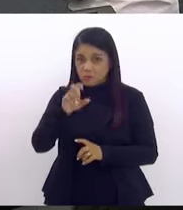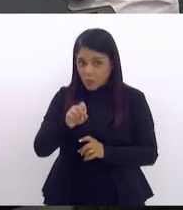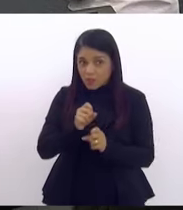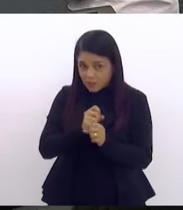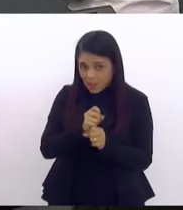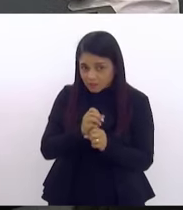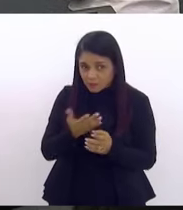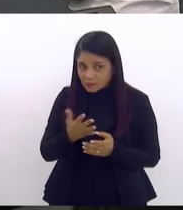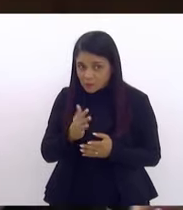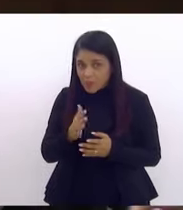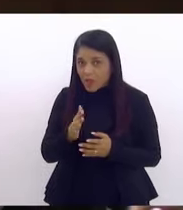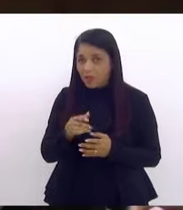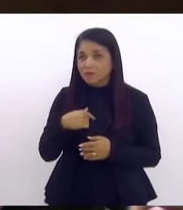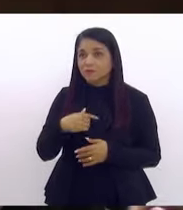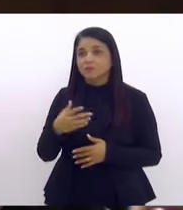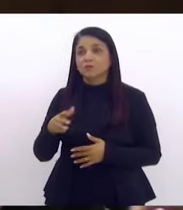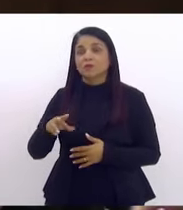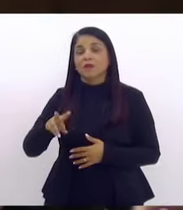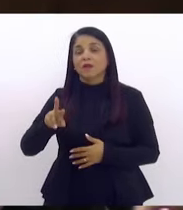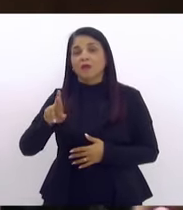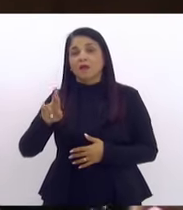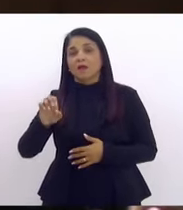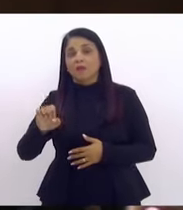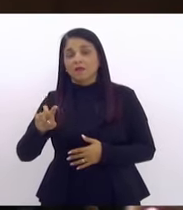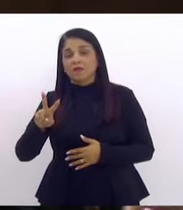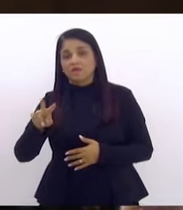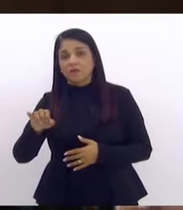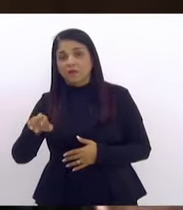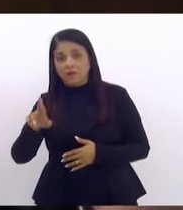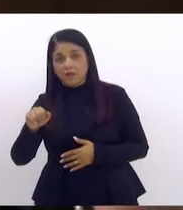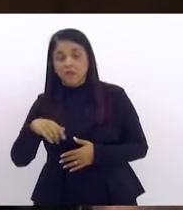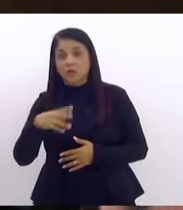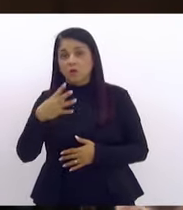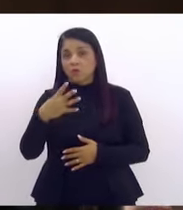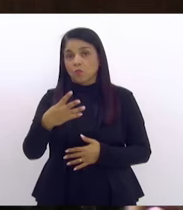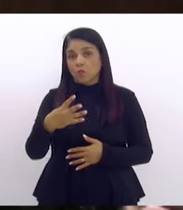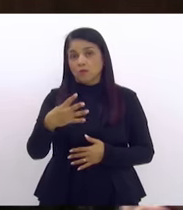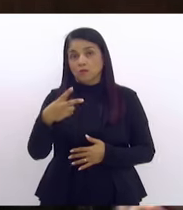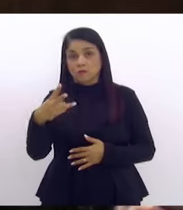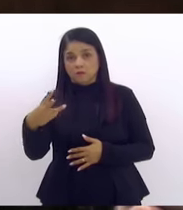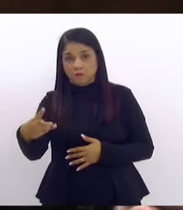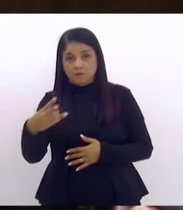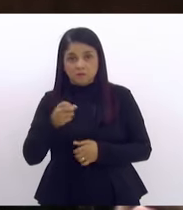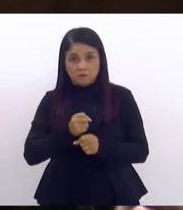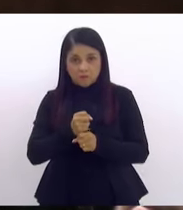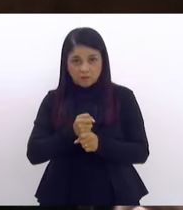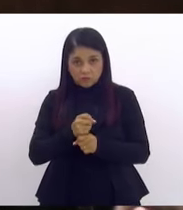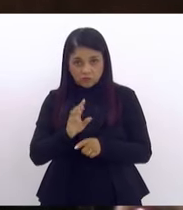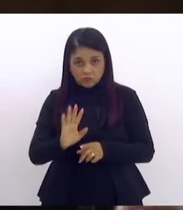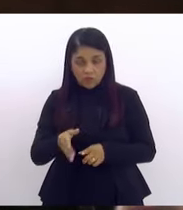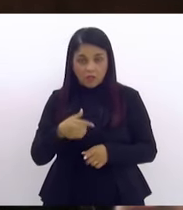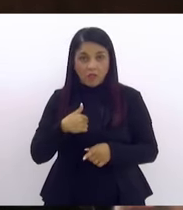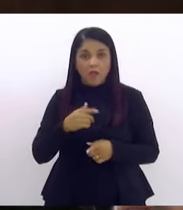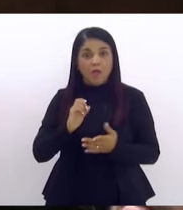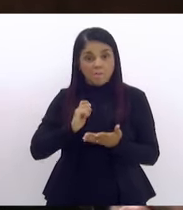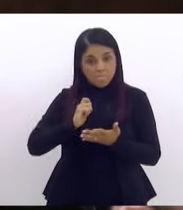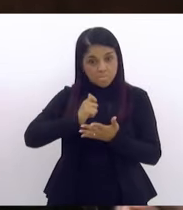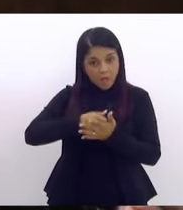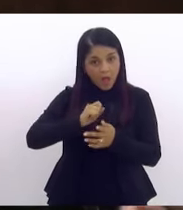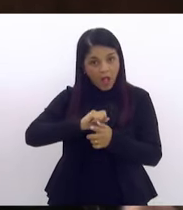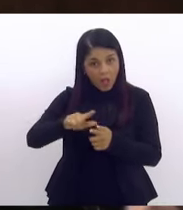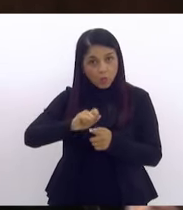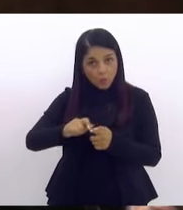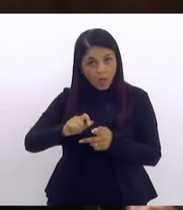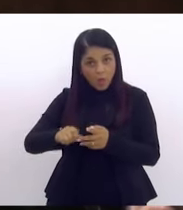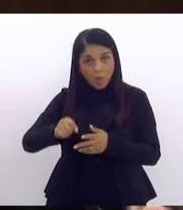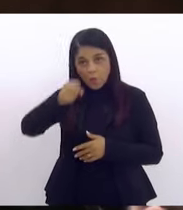o Riviera deve ter uns 43 anos. E aí, presidente, o Riviera paga um valor de aluguel, mas o prefeito